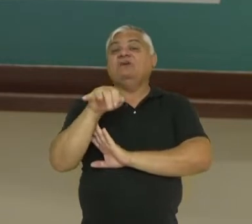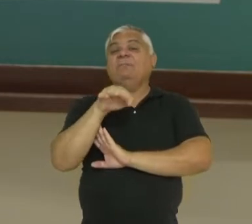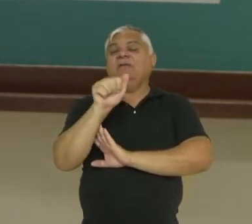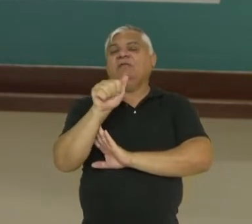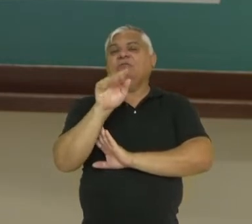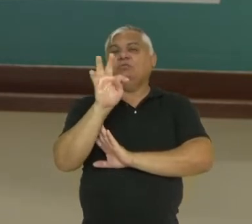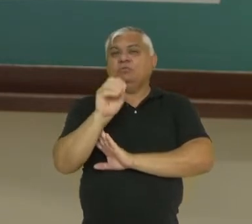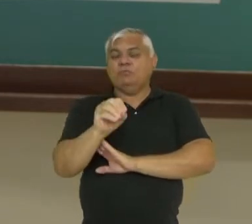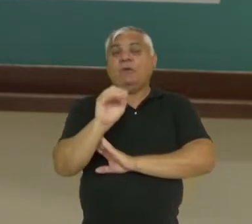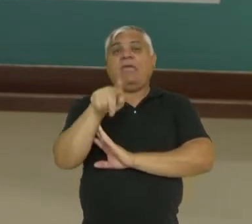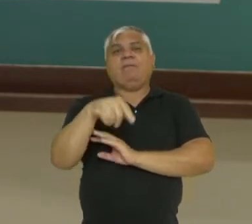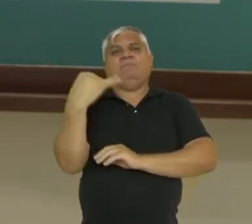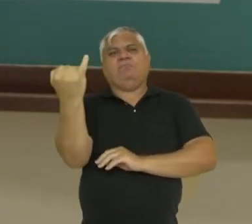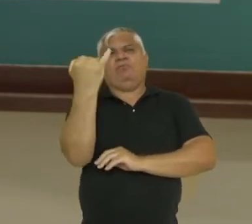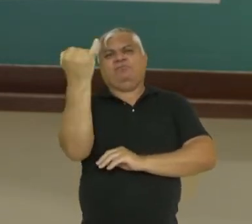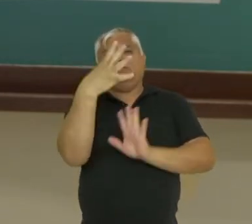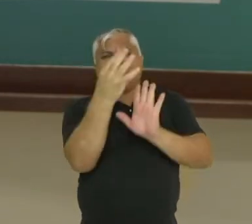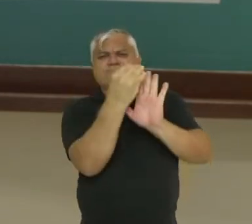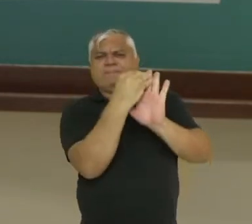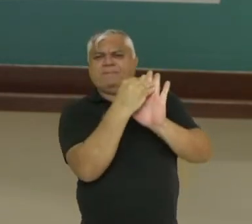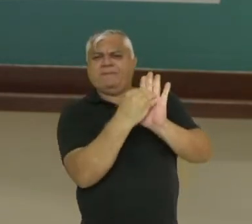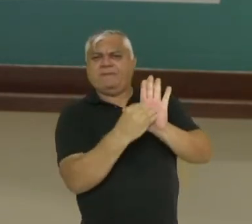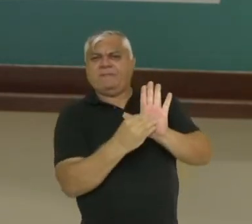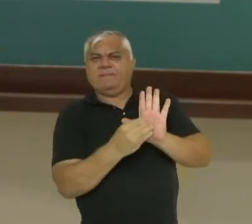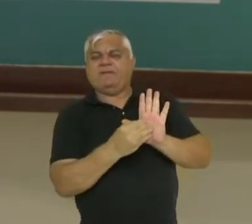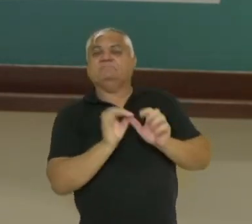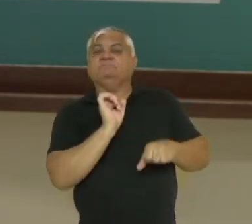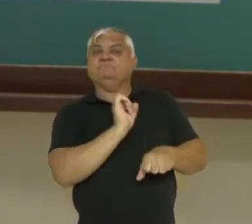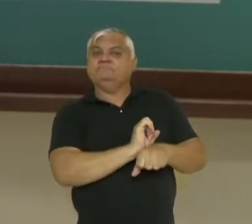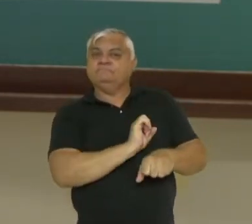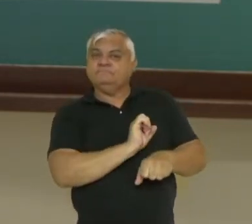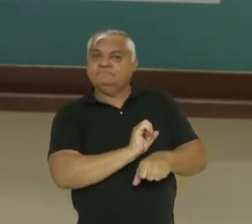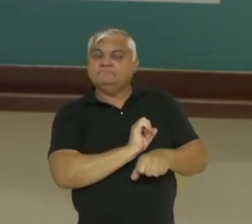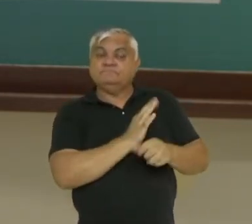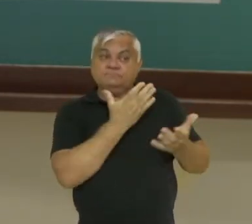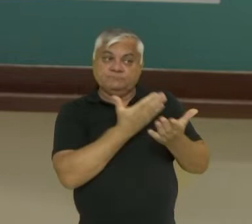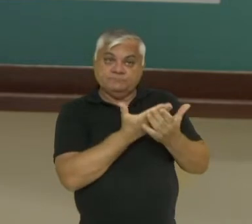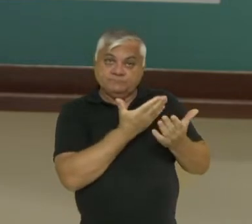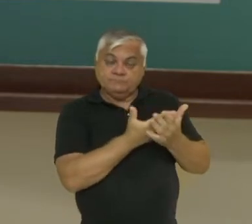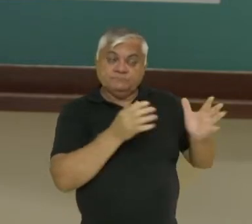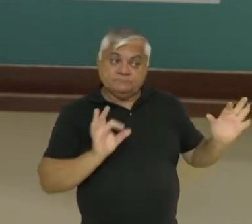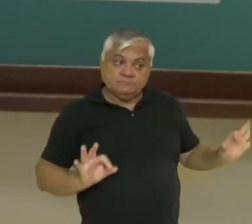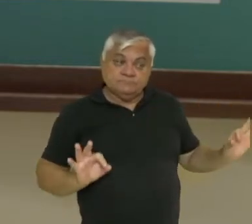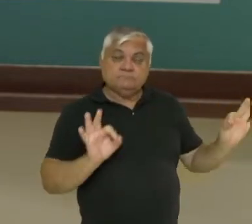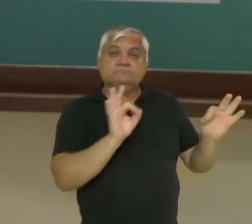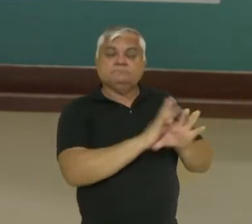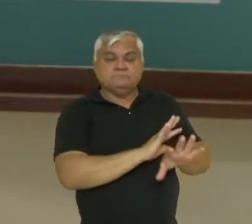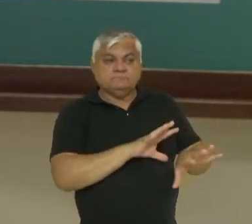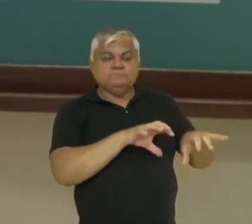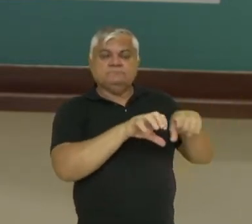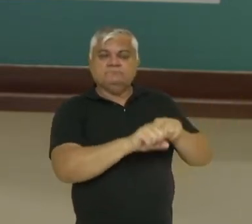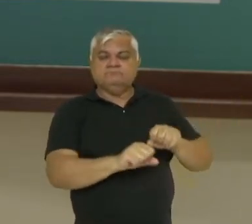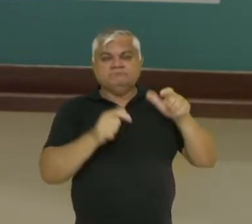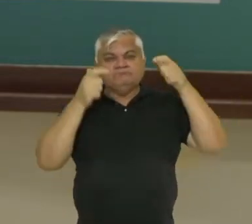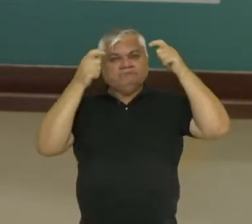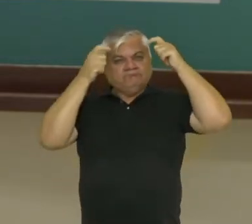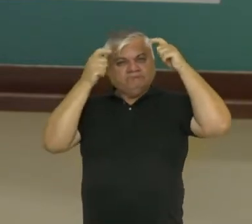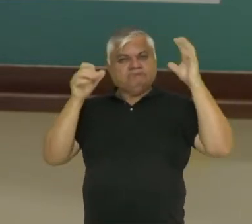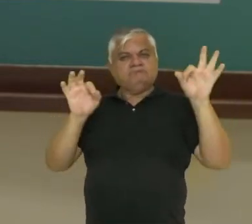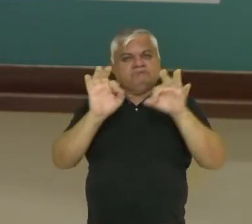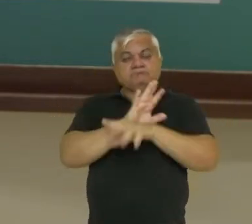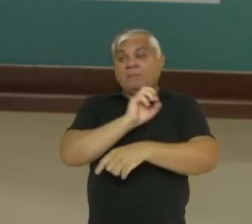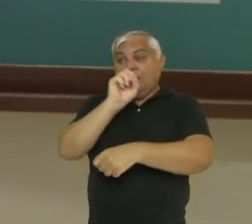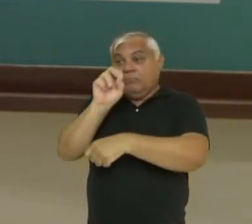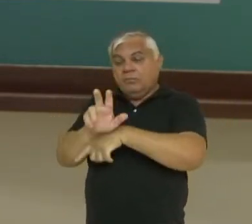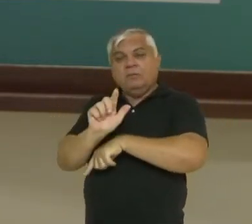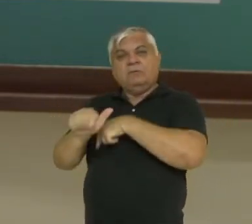Será que este é o momento? Então, espera você terminar seus estudos, principalmente, tenha um